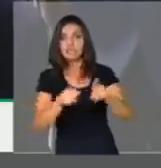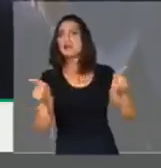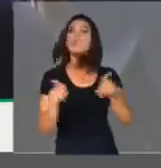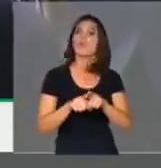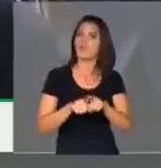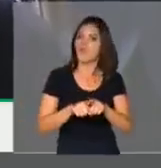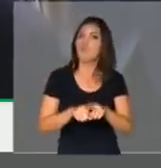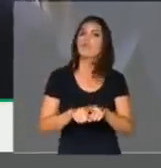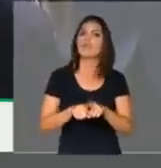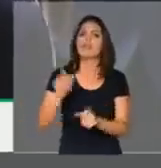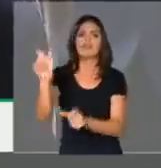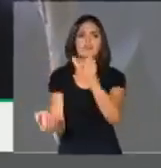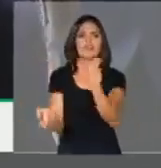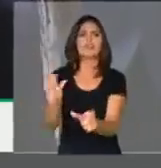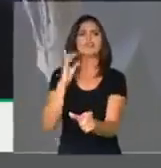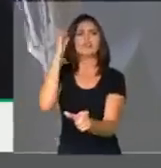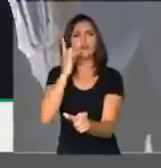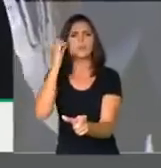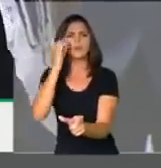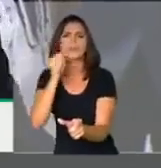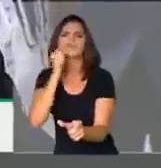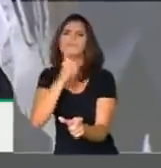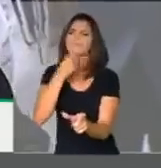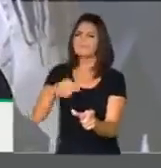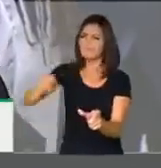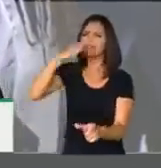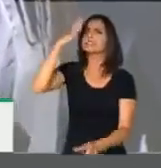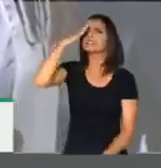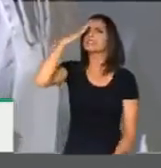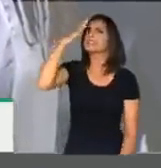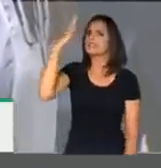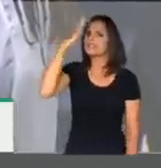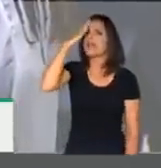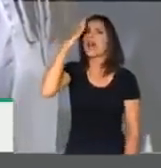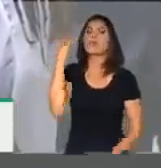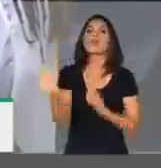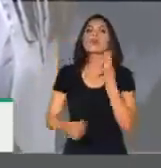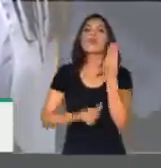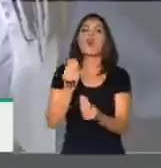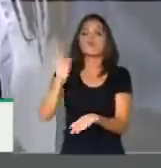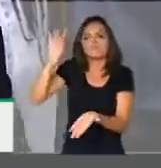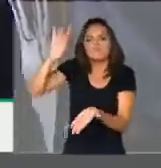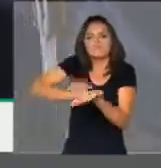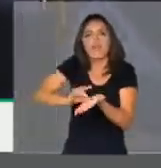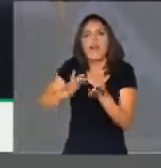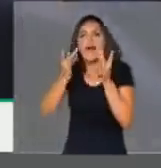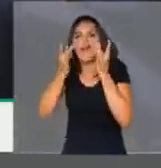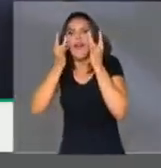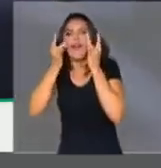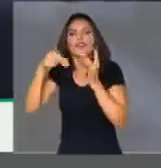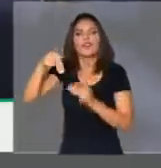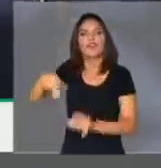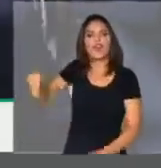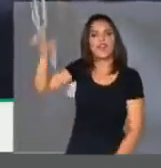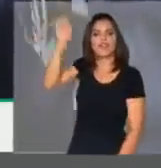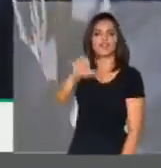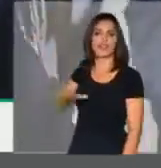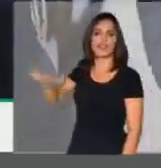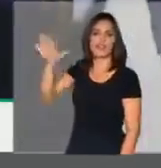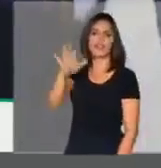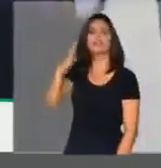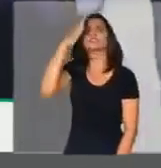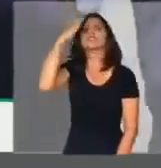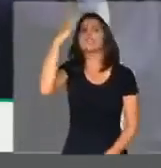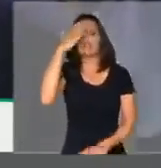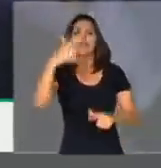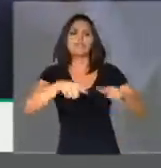os deputados e deputadas sabem o que é o Nordeste brasileiro, sabem o que é trabalhar no